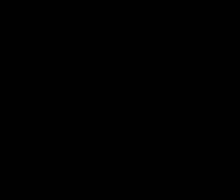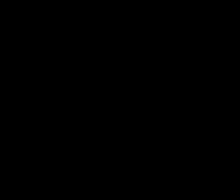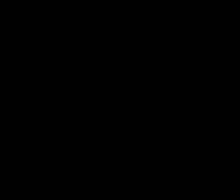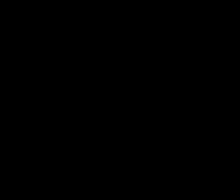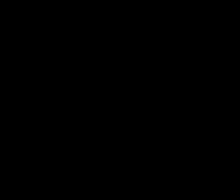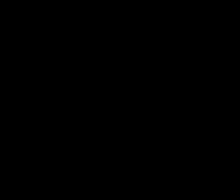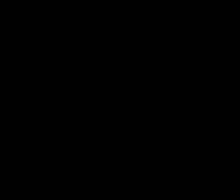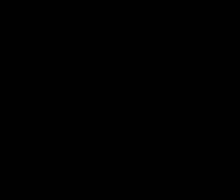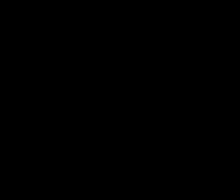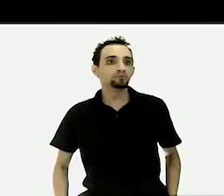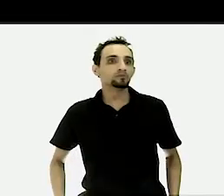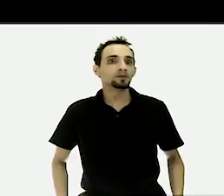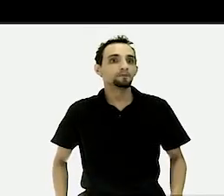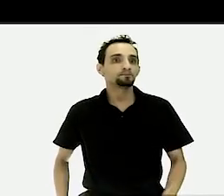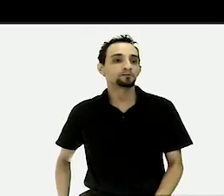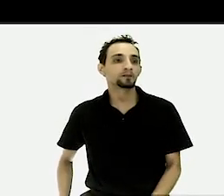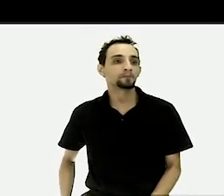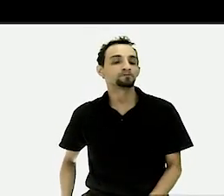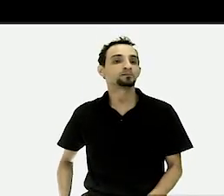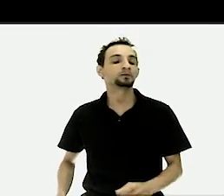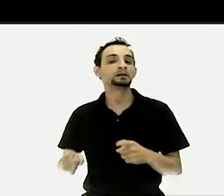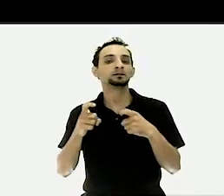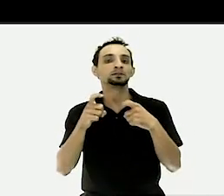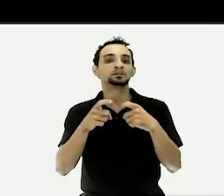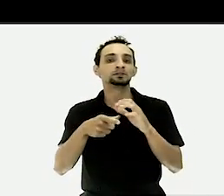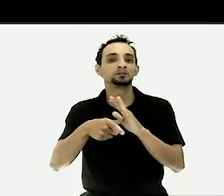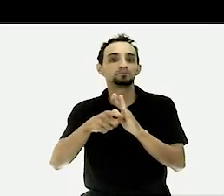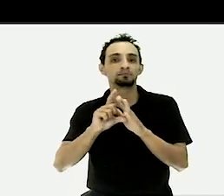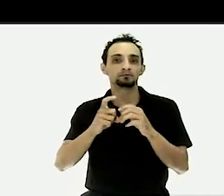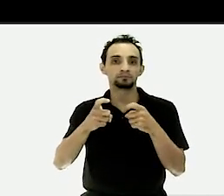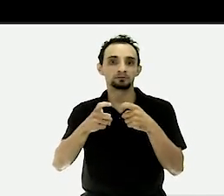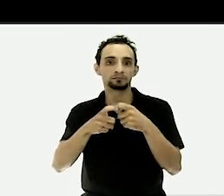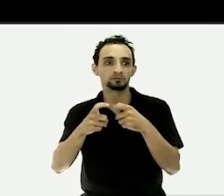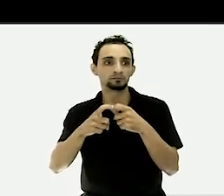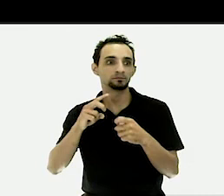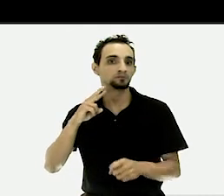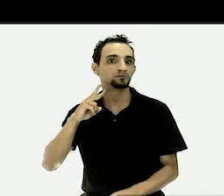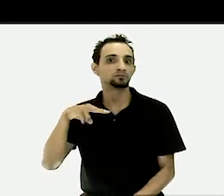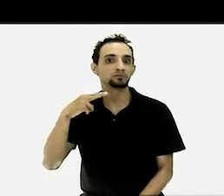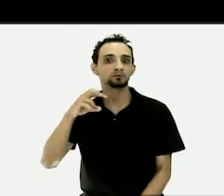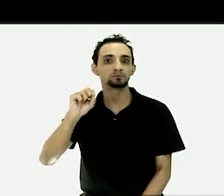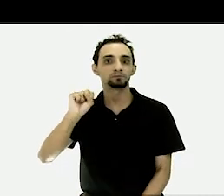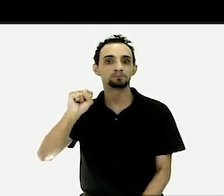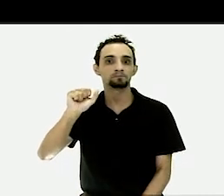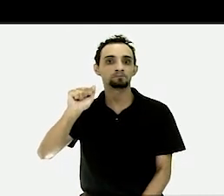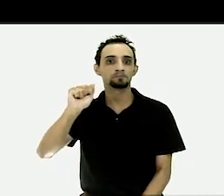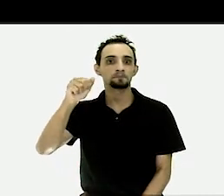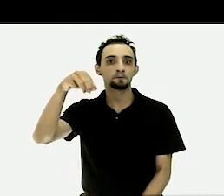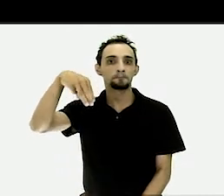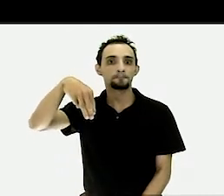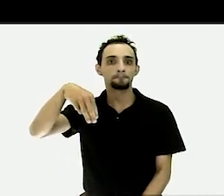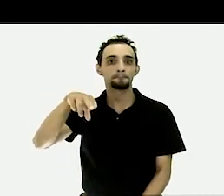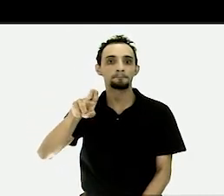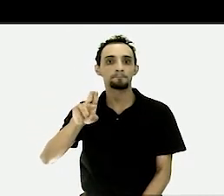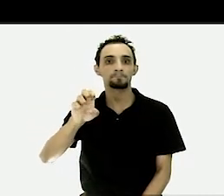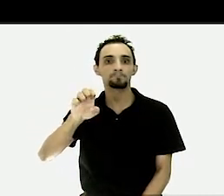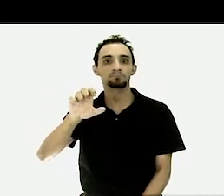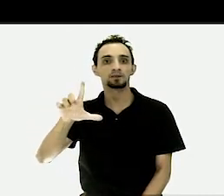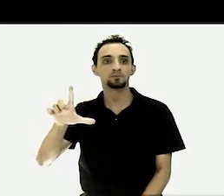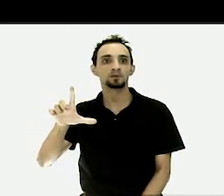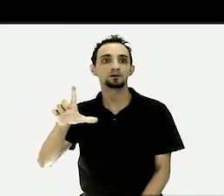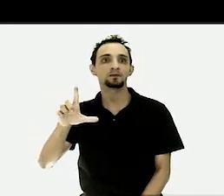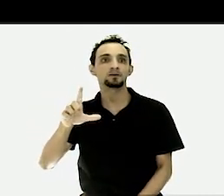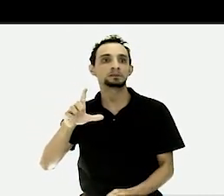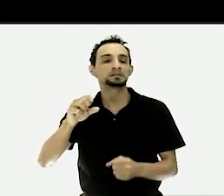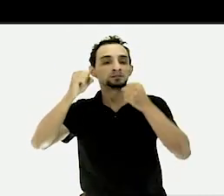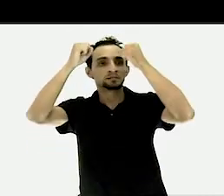vai fazer os exames pertinentes de urgência e emergência, tornando a UPA de agudos como